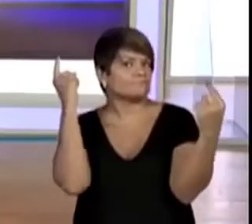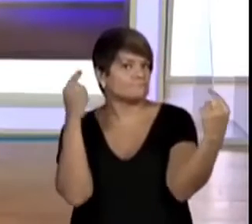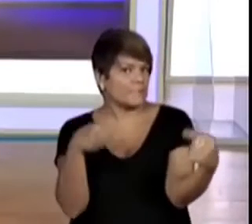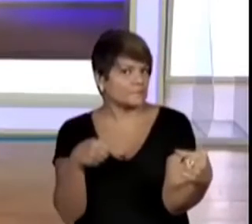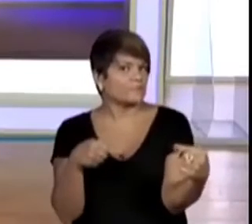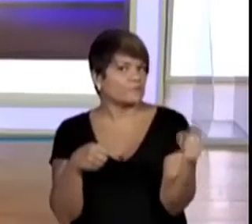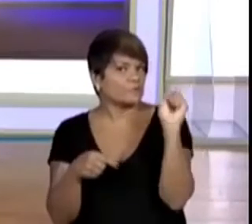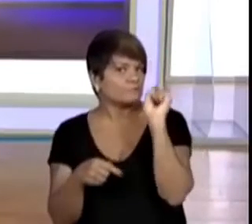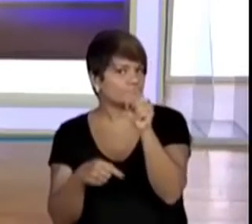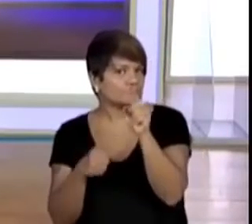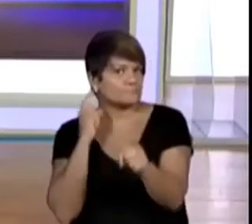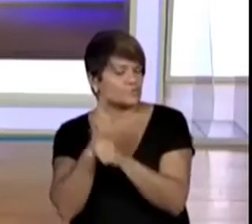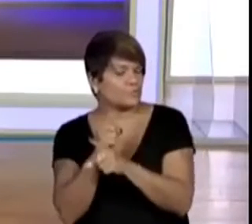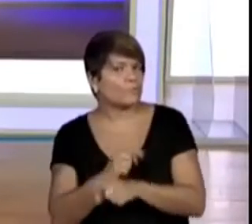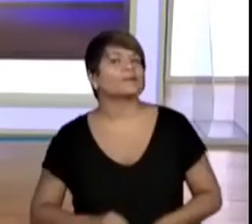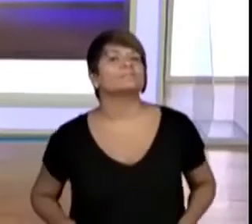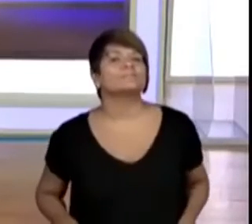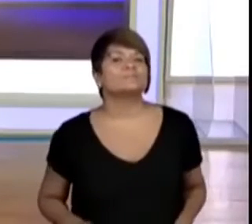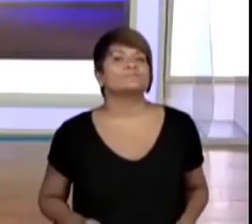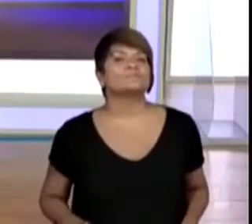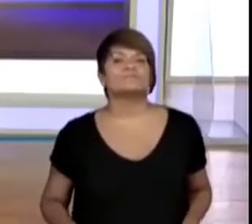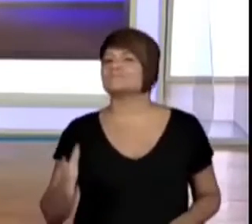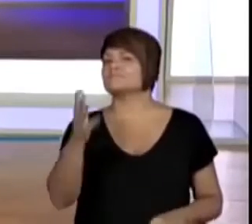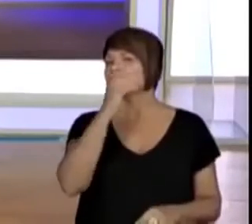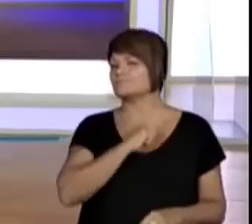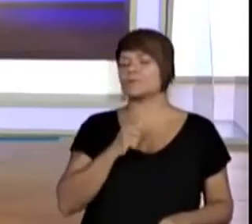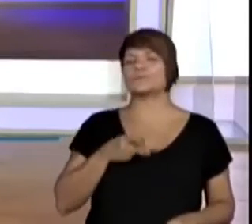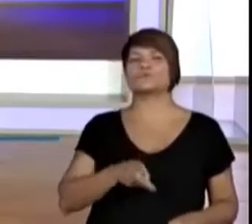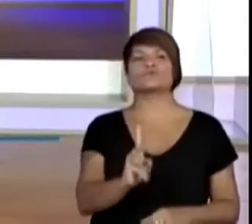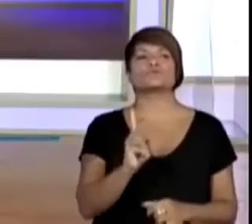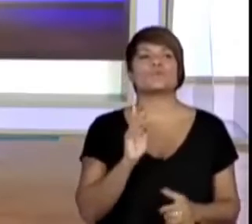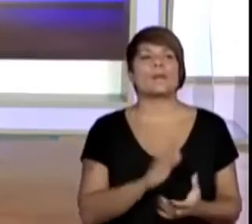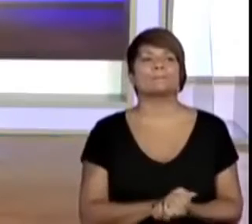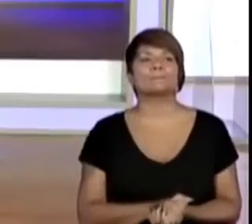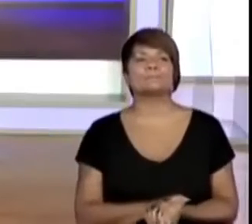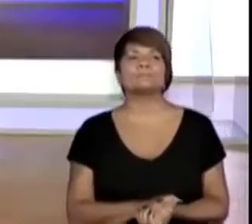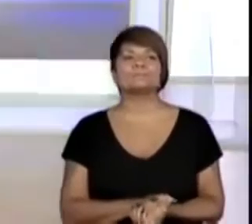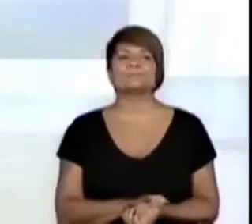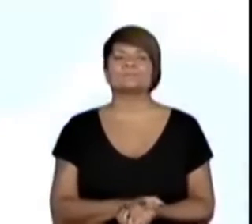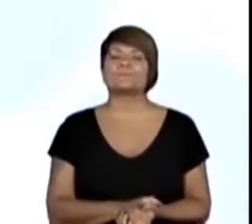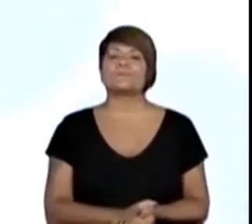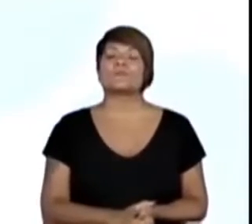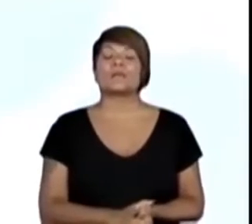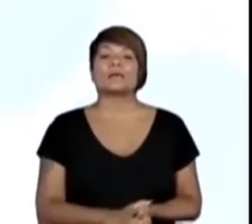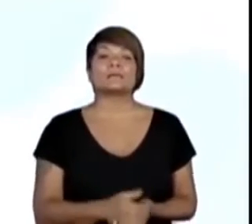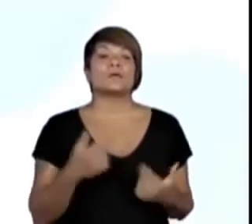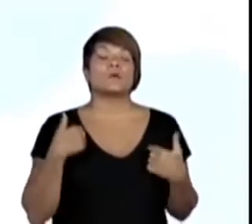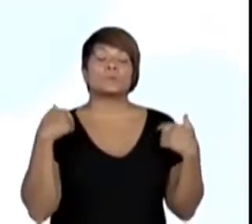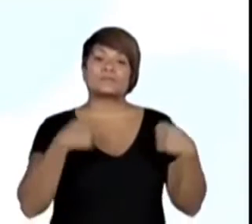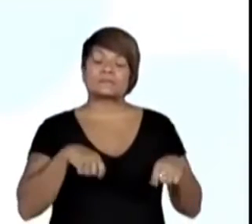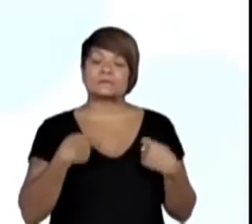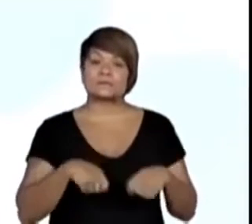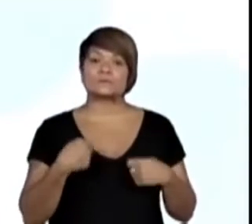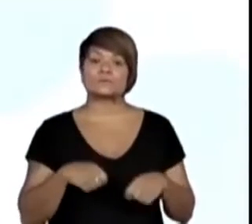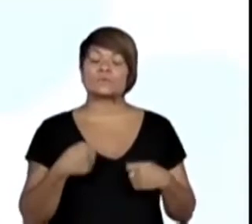vocês descobrirem aí em casa, tá? Vamos dar uma continuidade aqui agora. Eu preciso da ajuda de